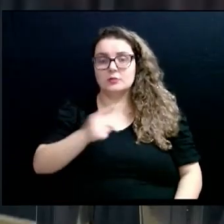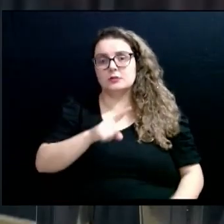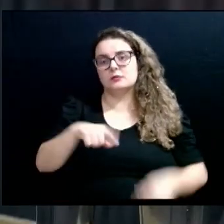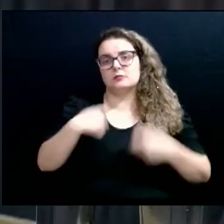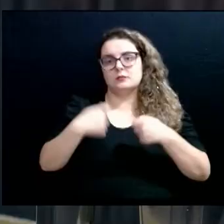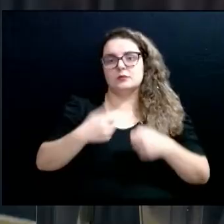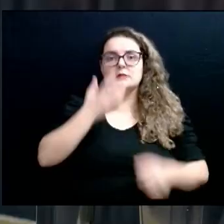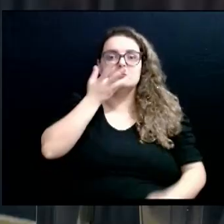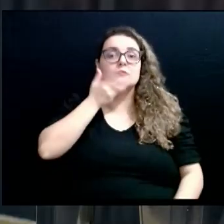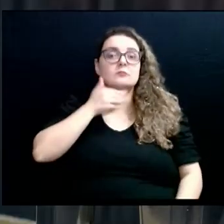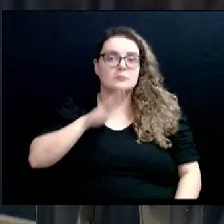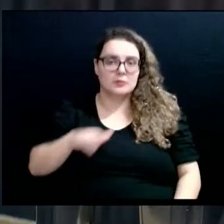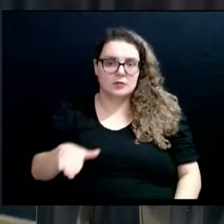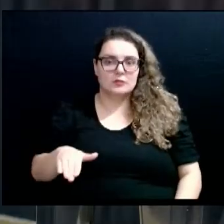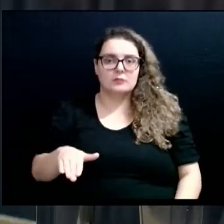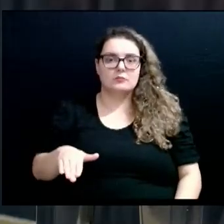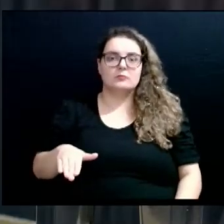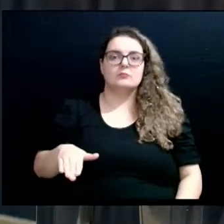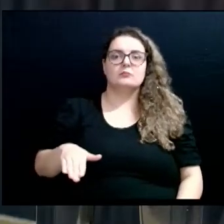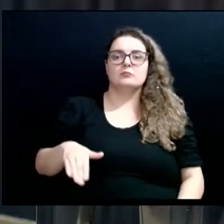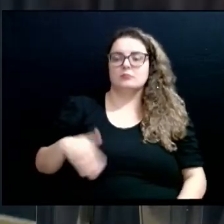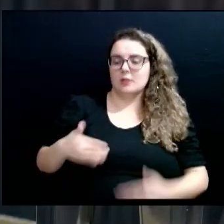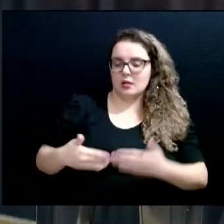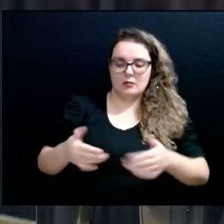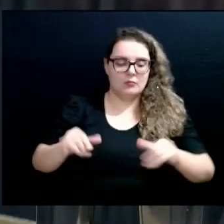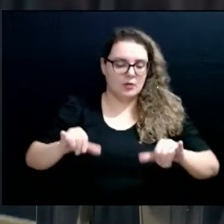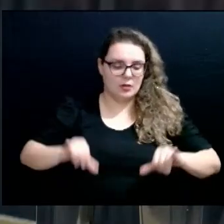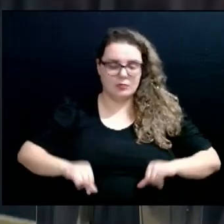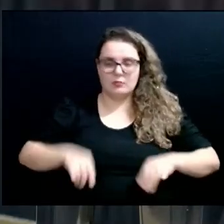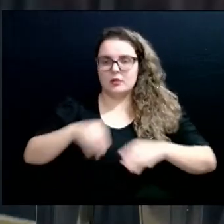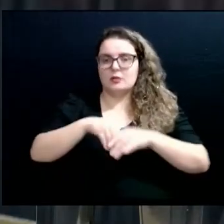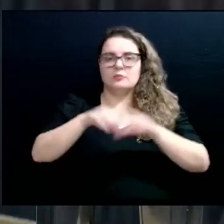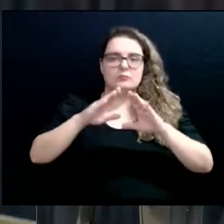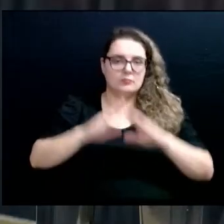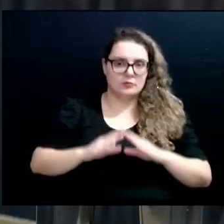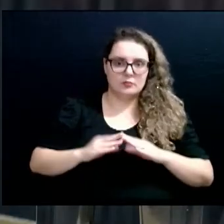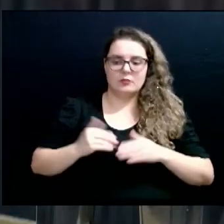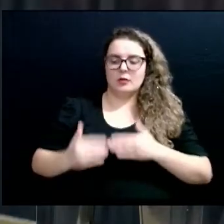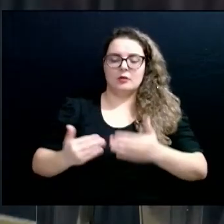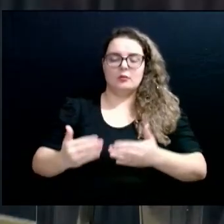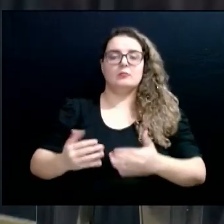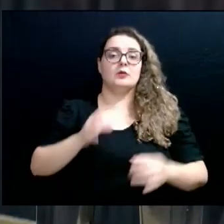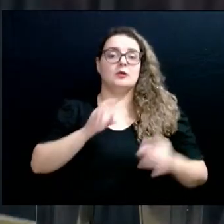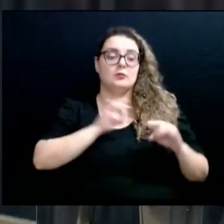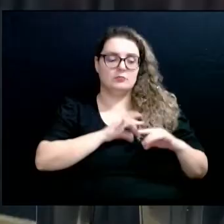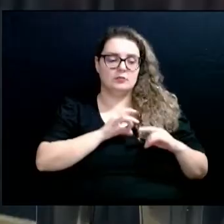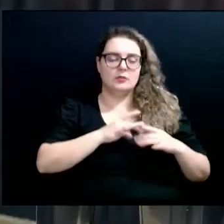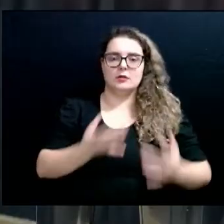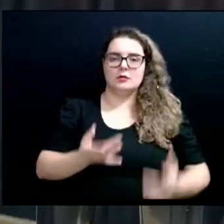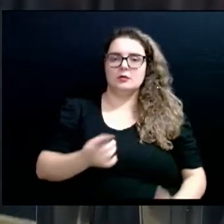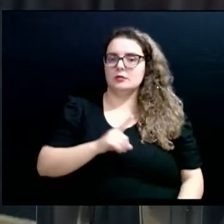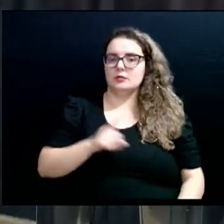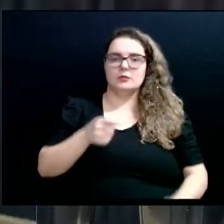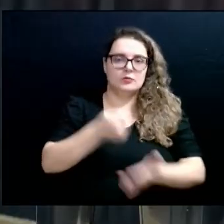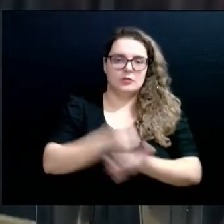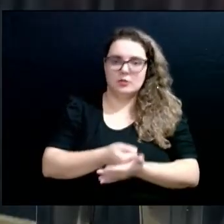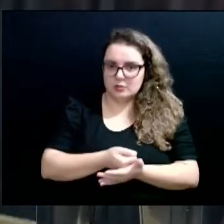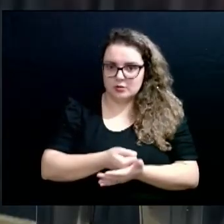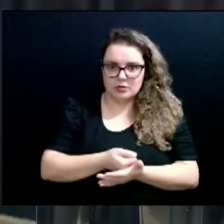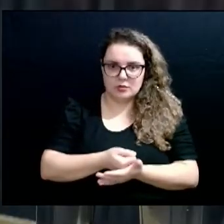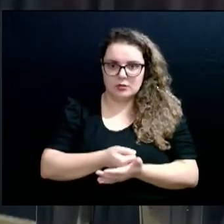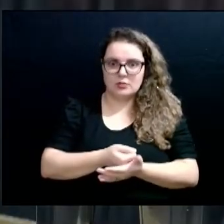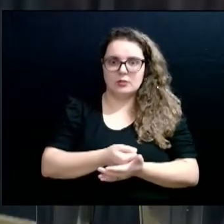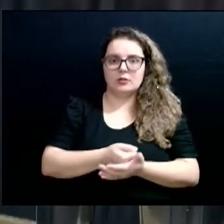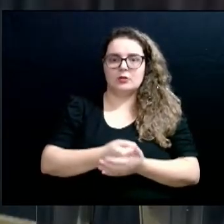que passou por um sofrimento dentro de casa, passou por uma situação de medo, isso não é garantia de que ela vai levar